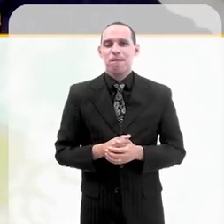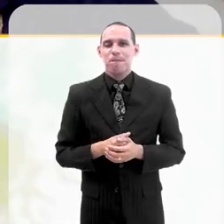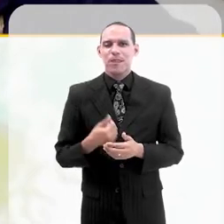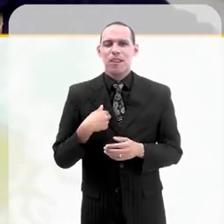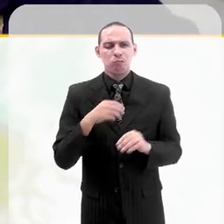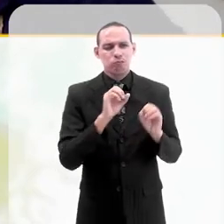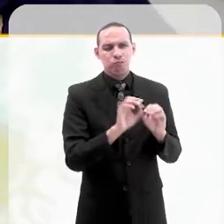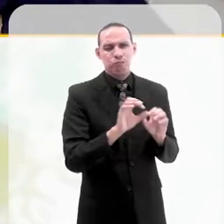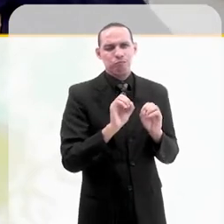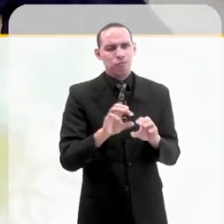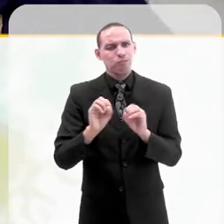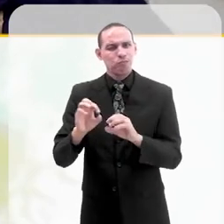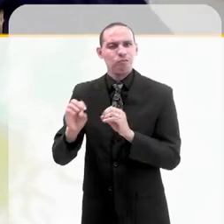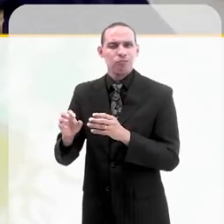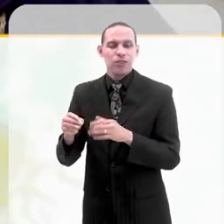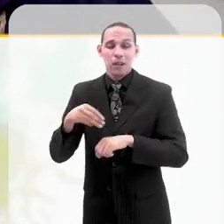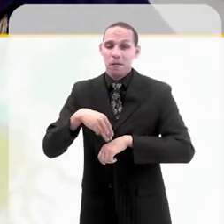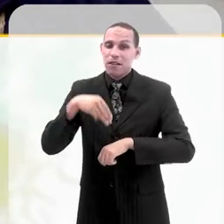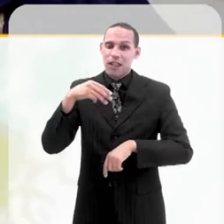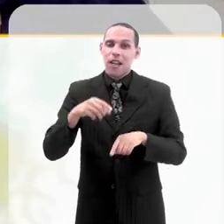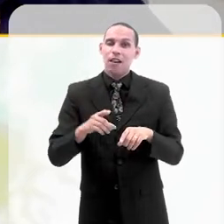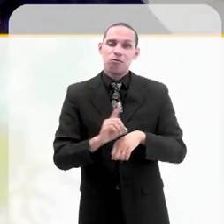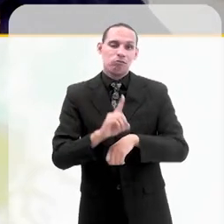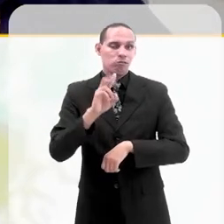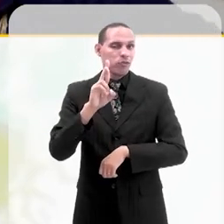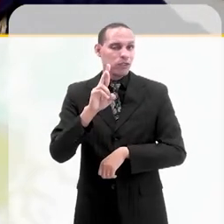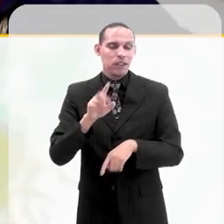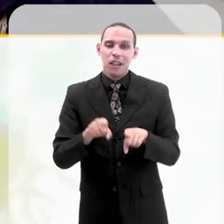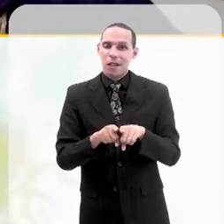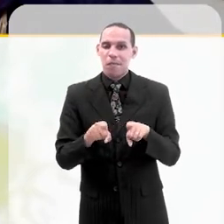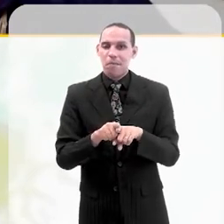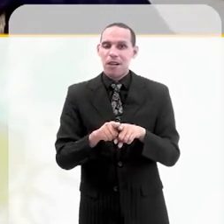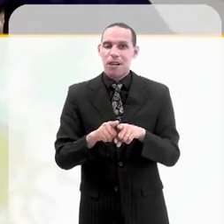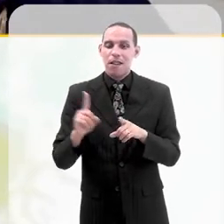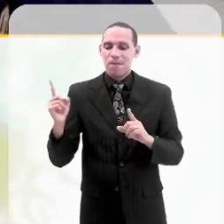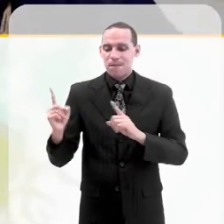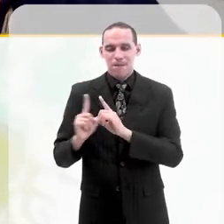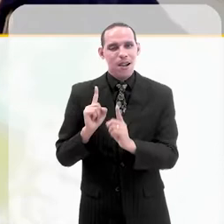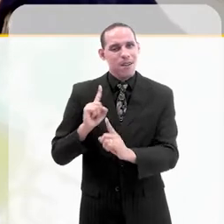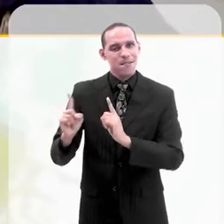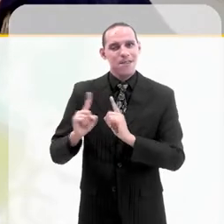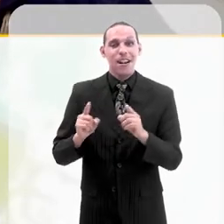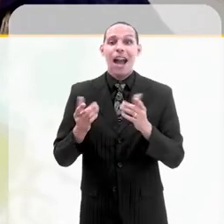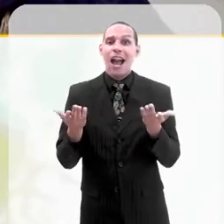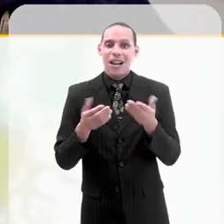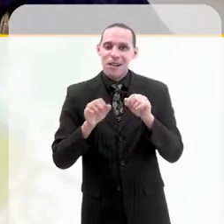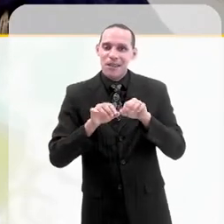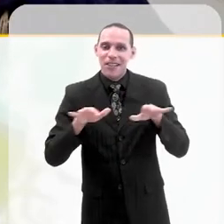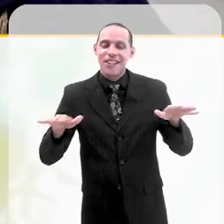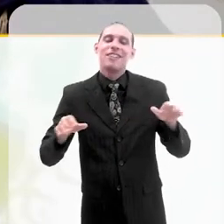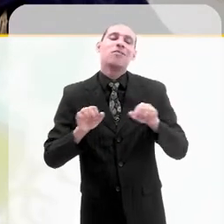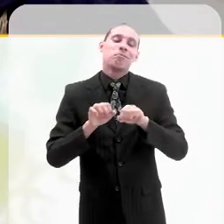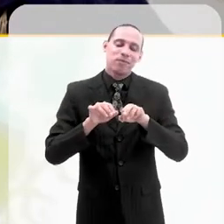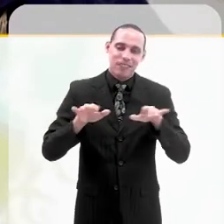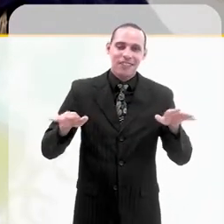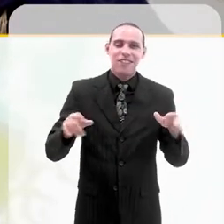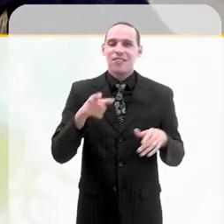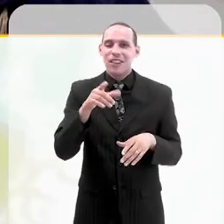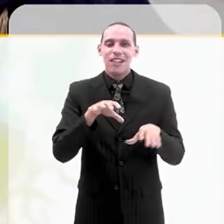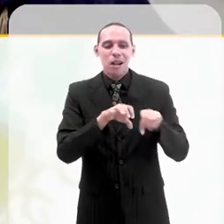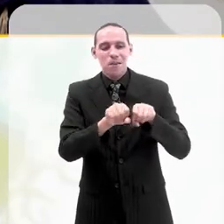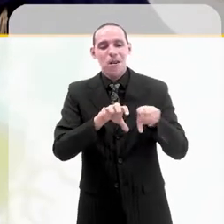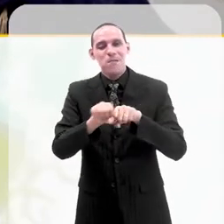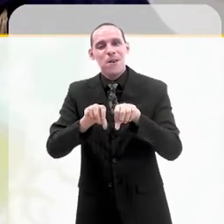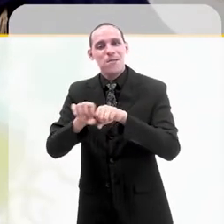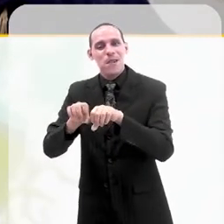e muitos mestrandos e doutorandos que passaram por mim Se também multiplicou, você tem multiplicou. formado agentes